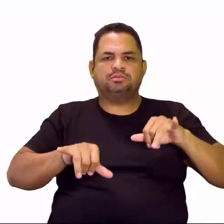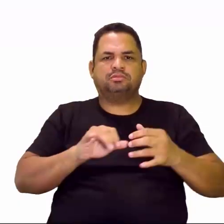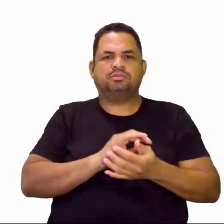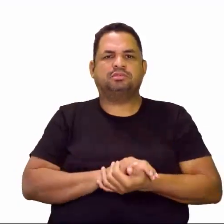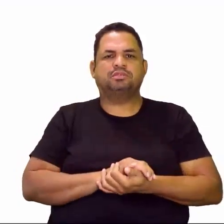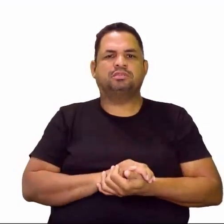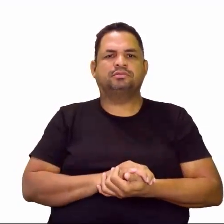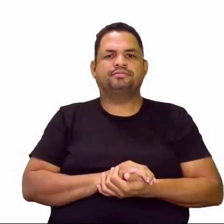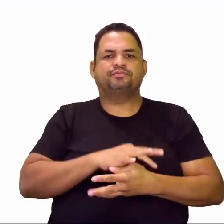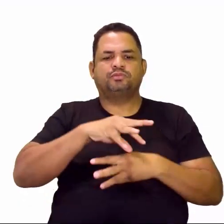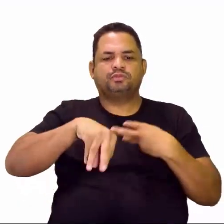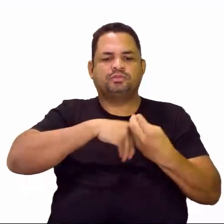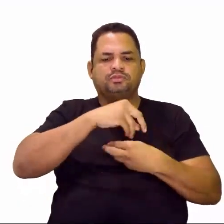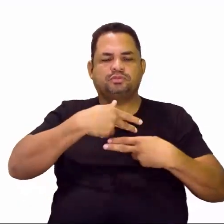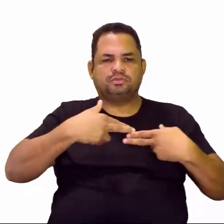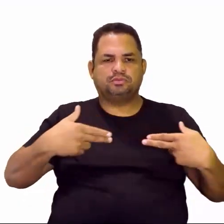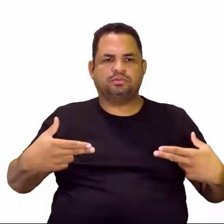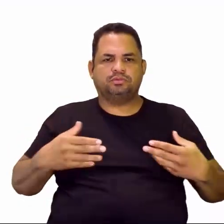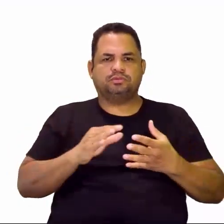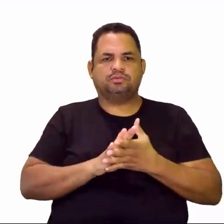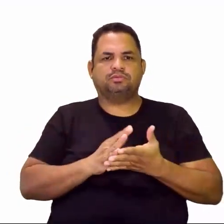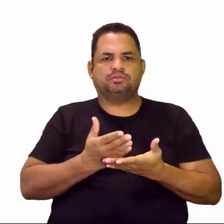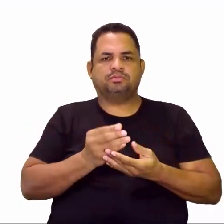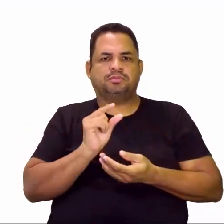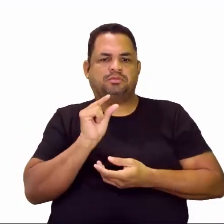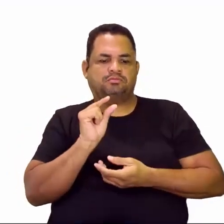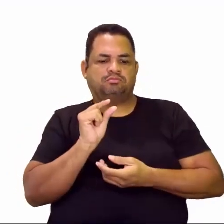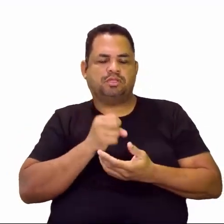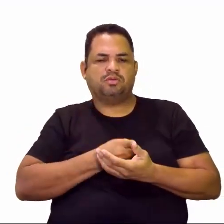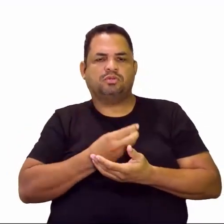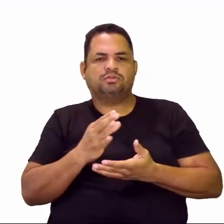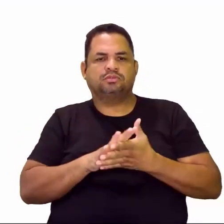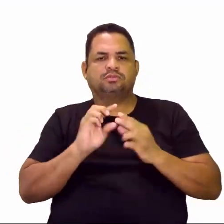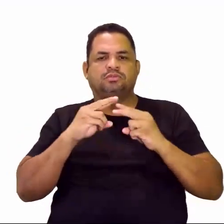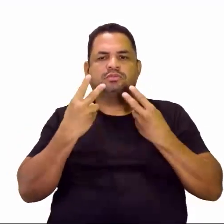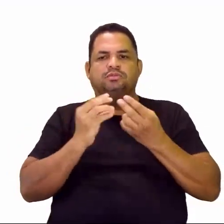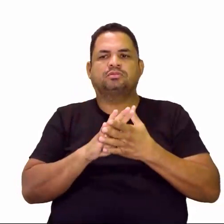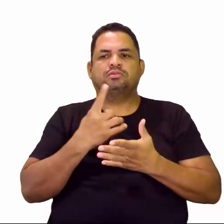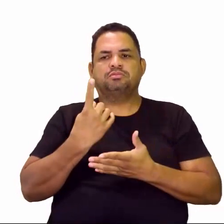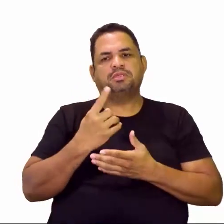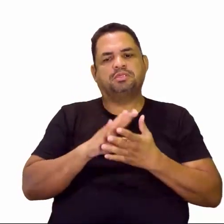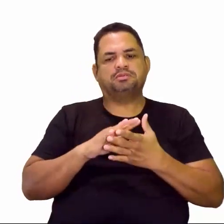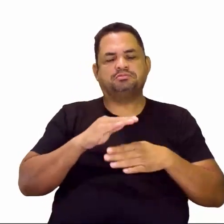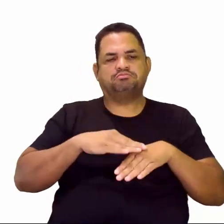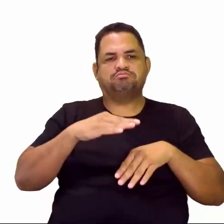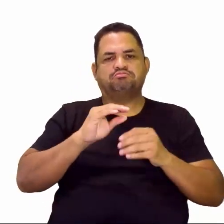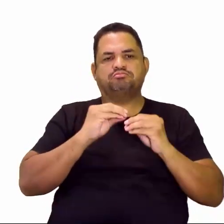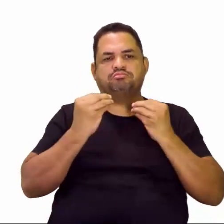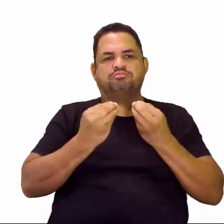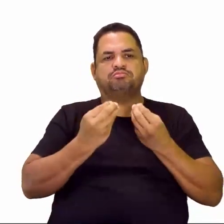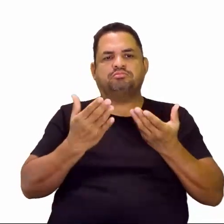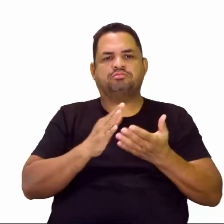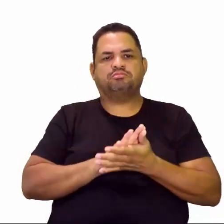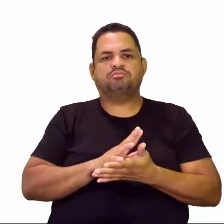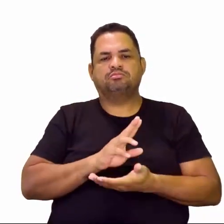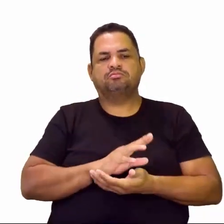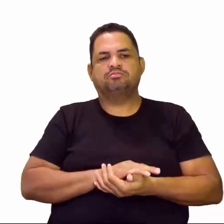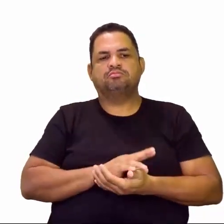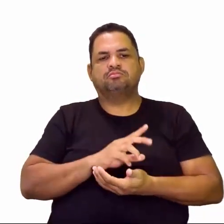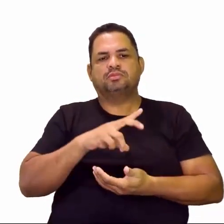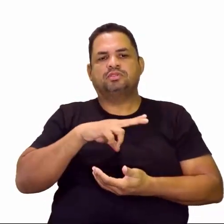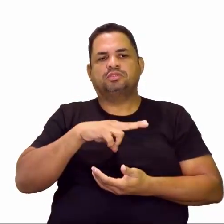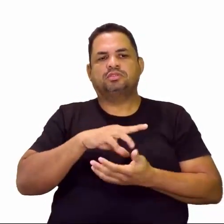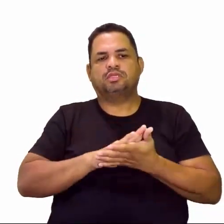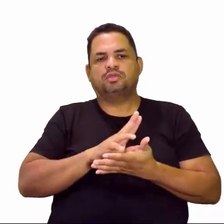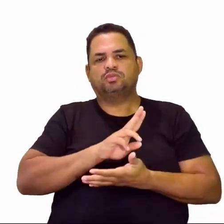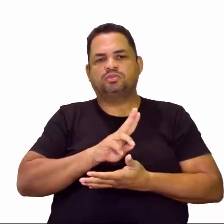íons. Misturas é uma porção de matéria constituída de 2 ou mais substâncias, ok? Chamadas